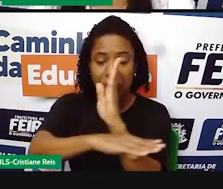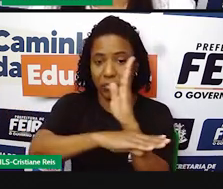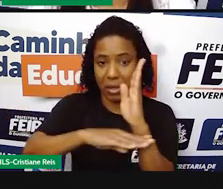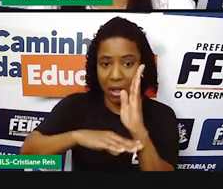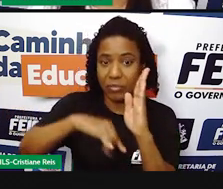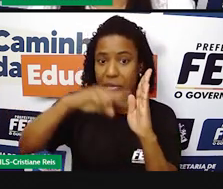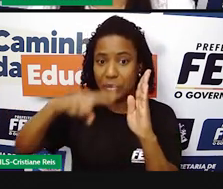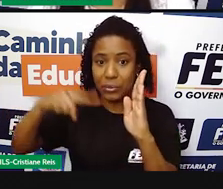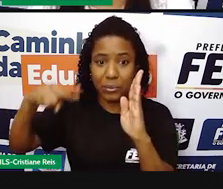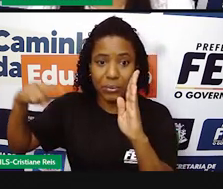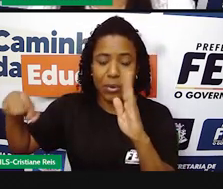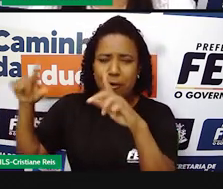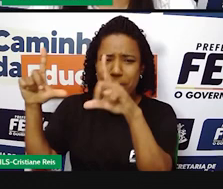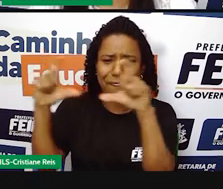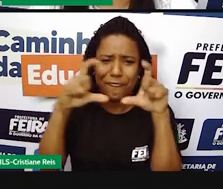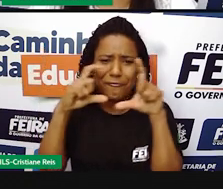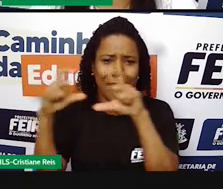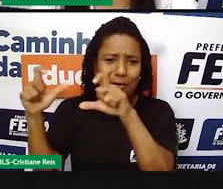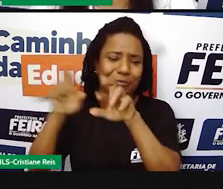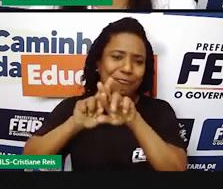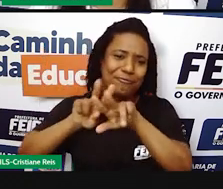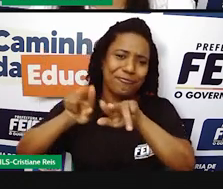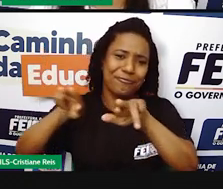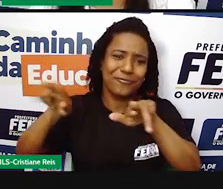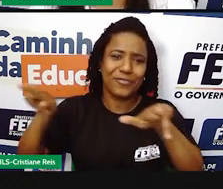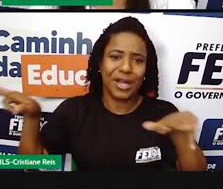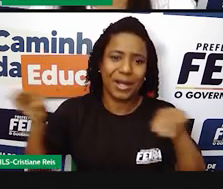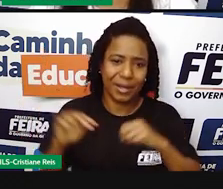fotografias, e aí tem mais fontes, né, porque